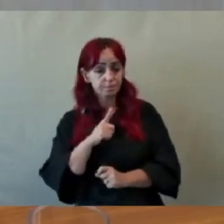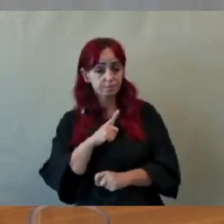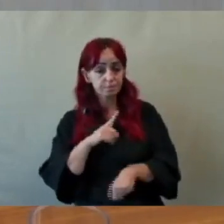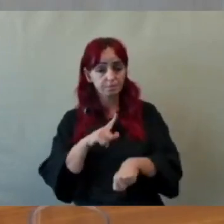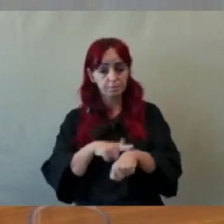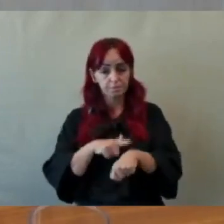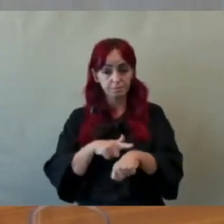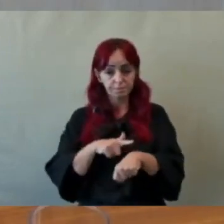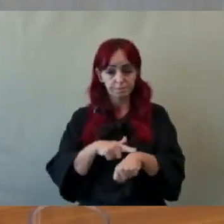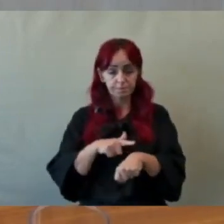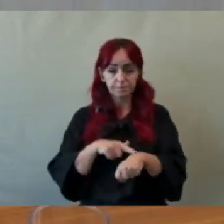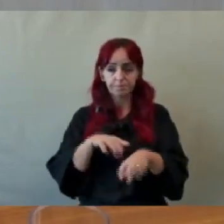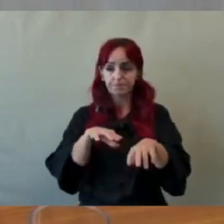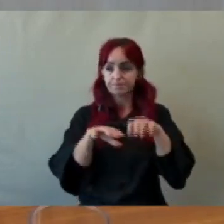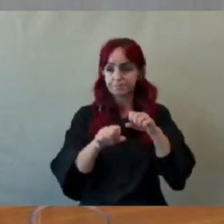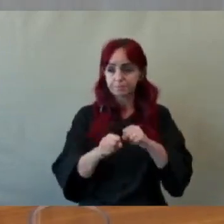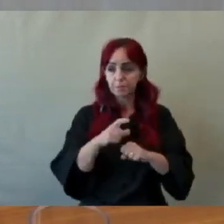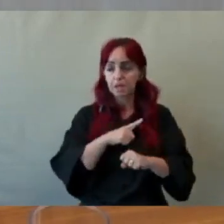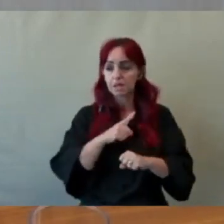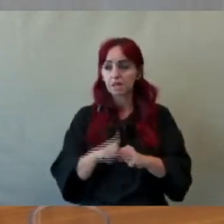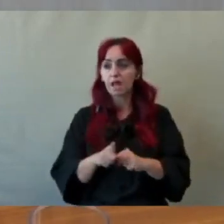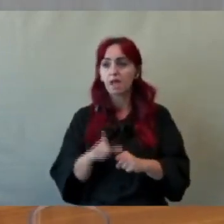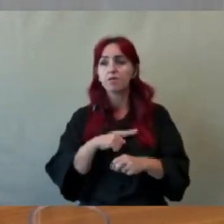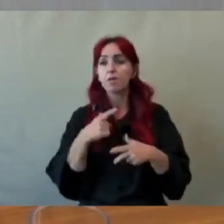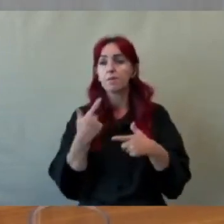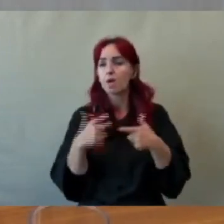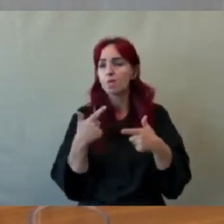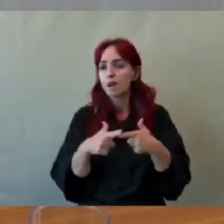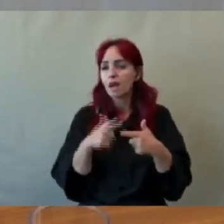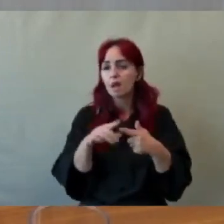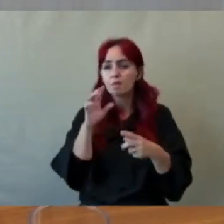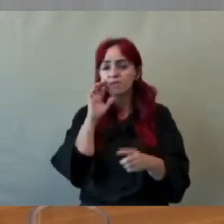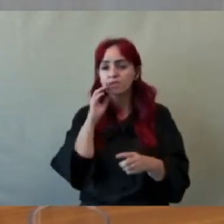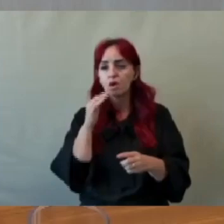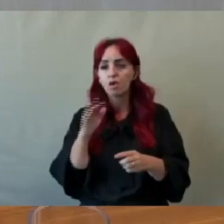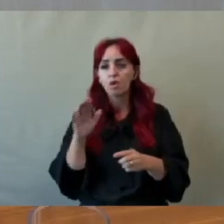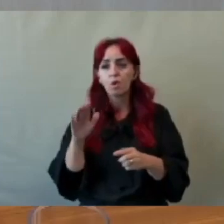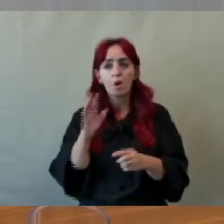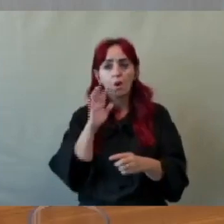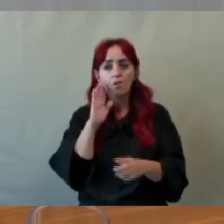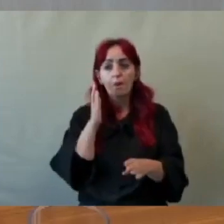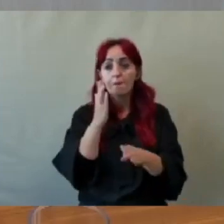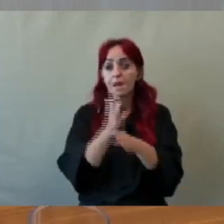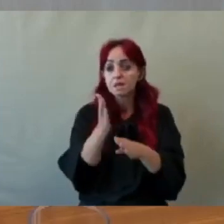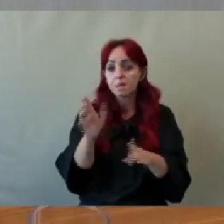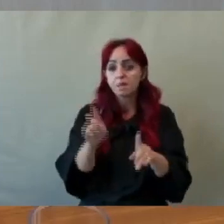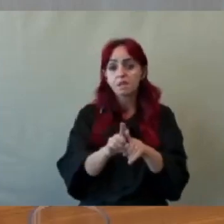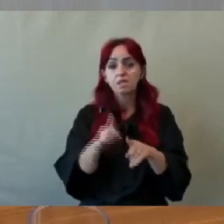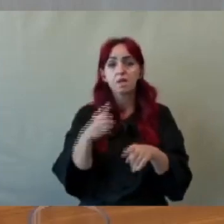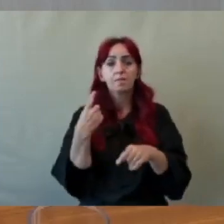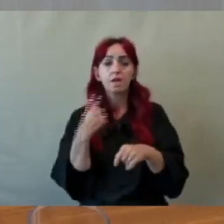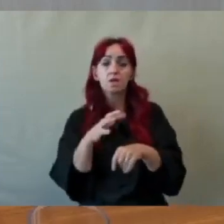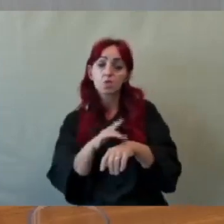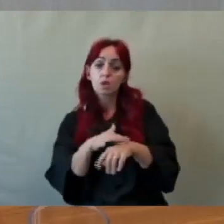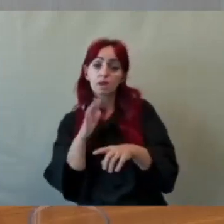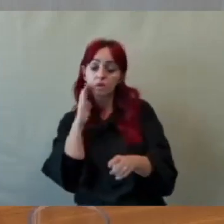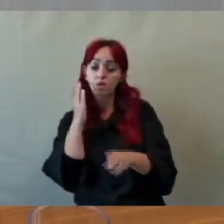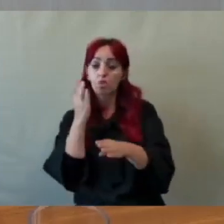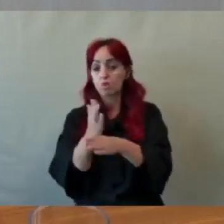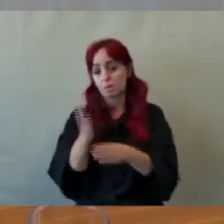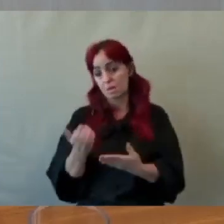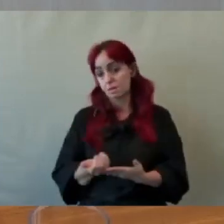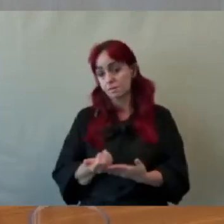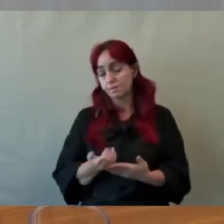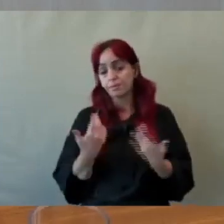que a gente se formou, novas síndromes foram descobertas, novas questões são encontradas, e o professor, ele... E,